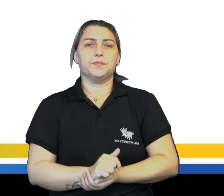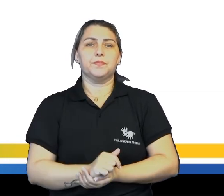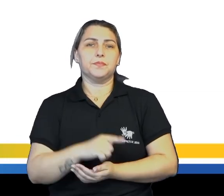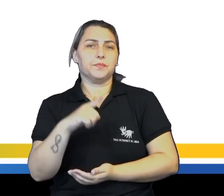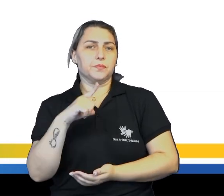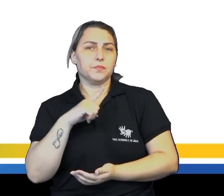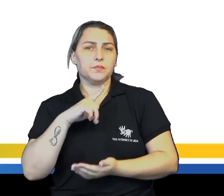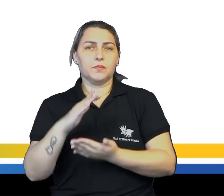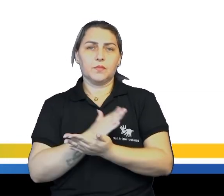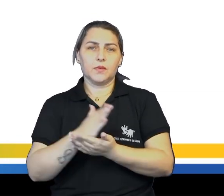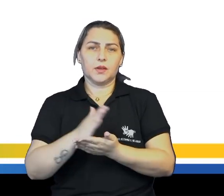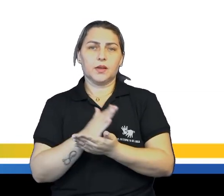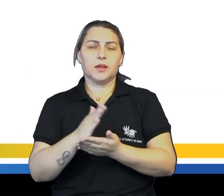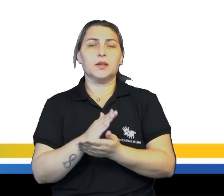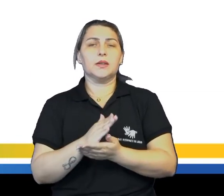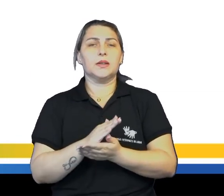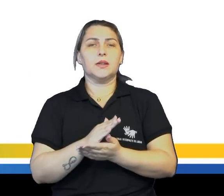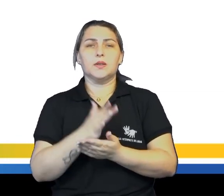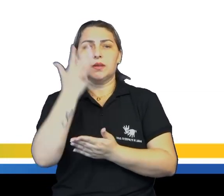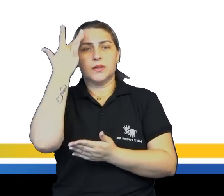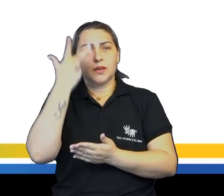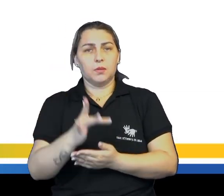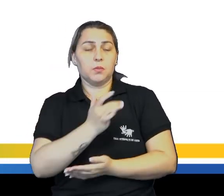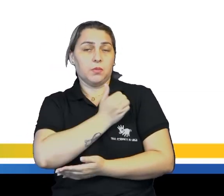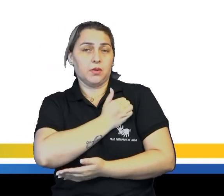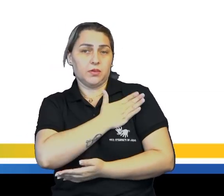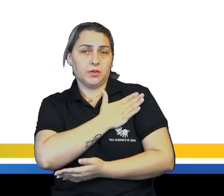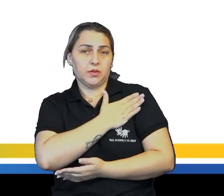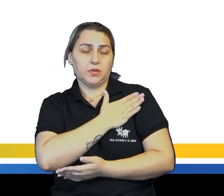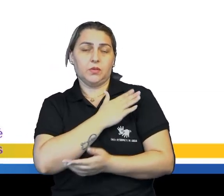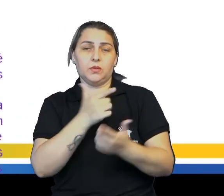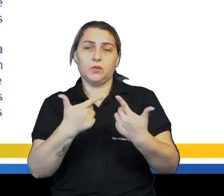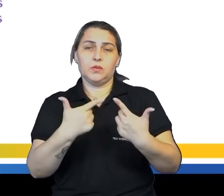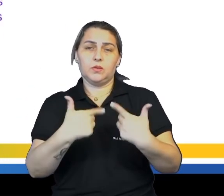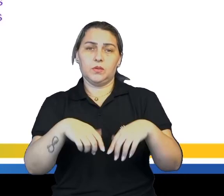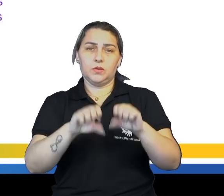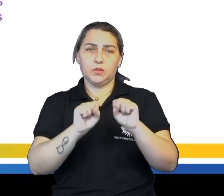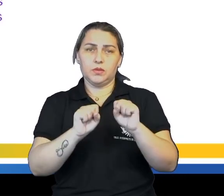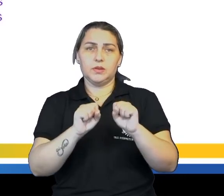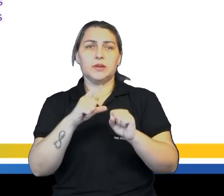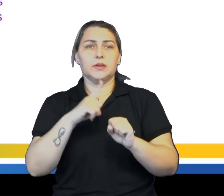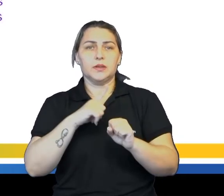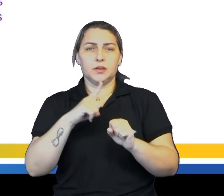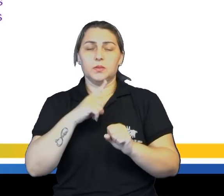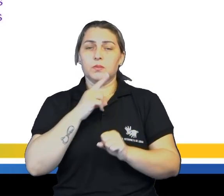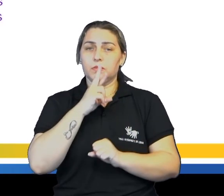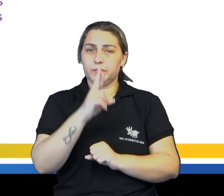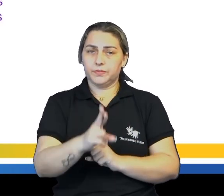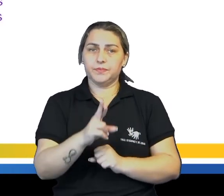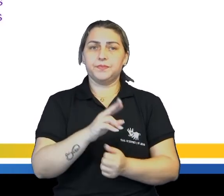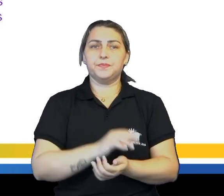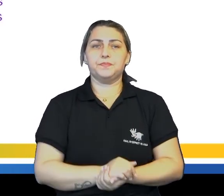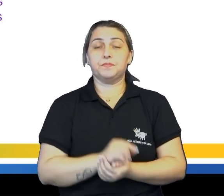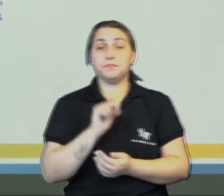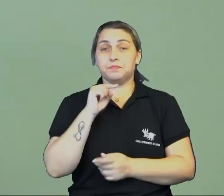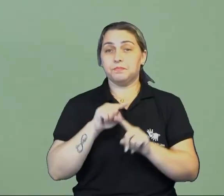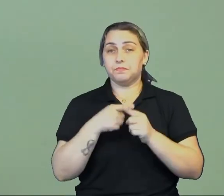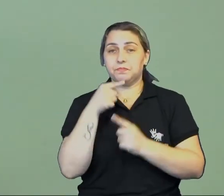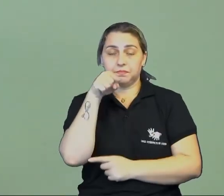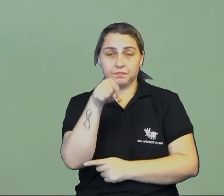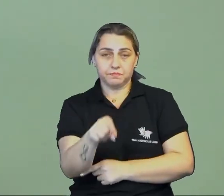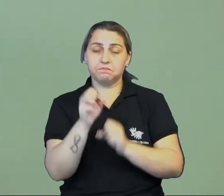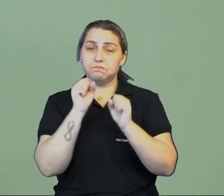assim: alguma forma de não disseminar o preconceito linguístico? Nela nós temos uma resposta, mas